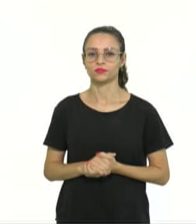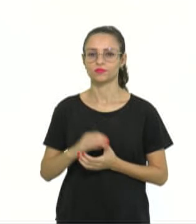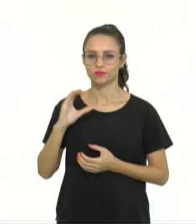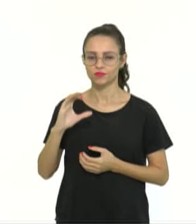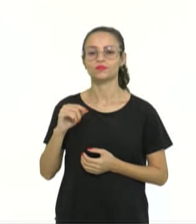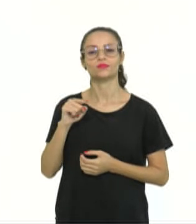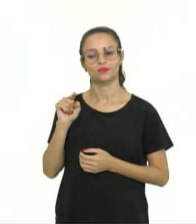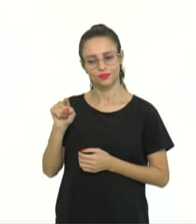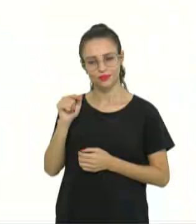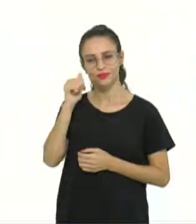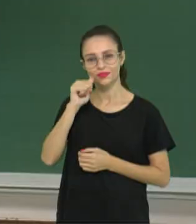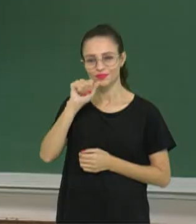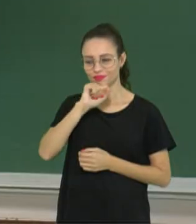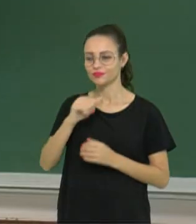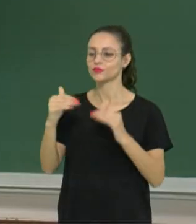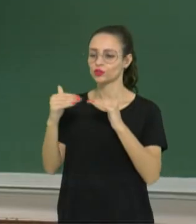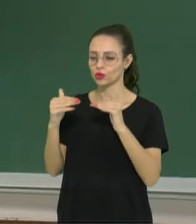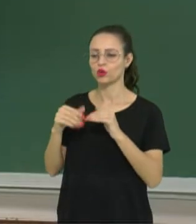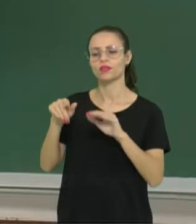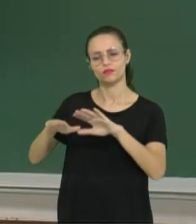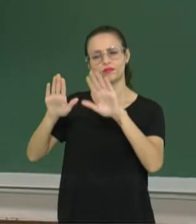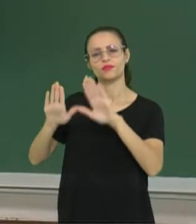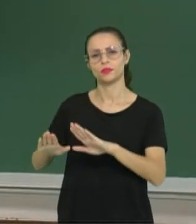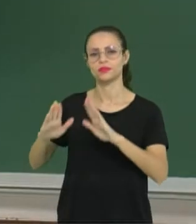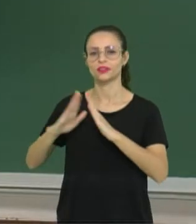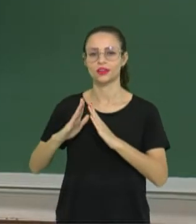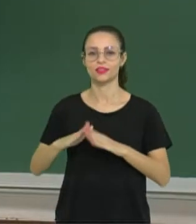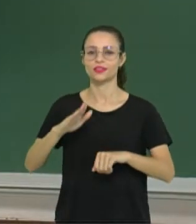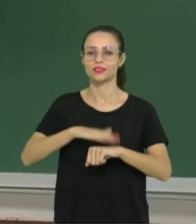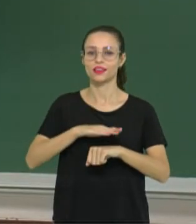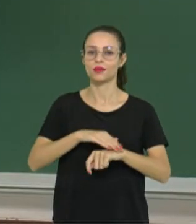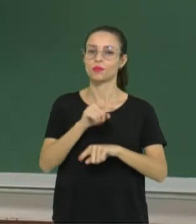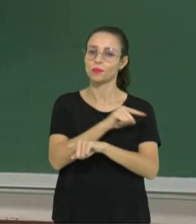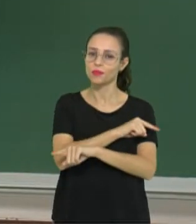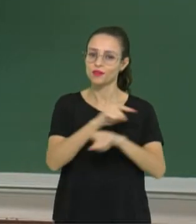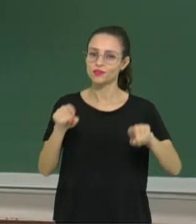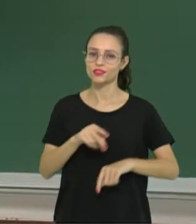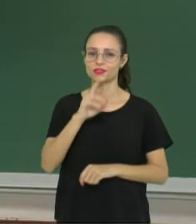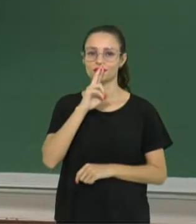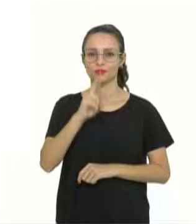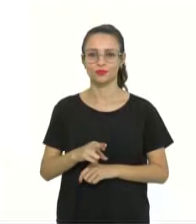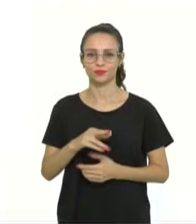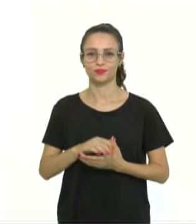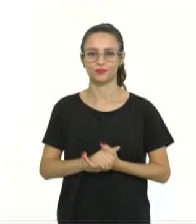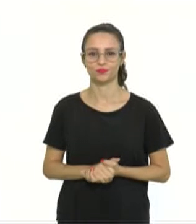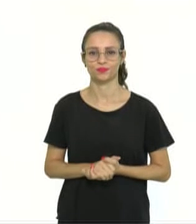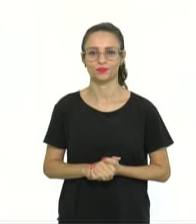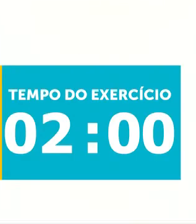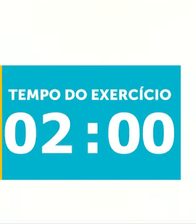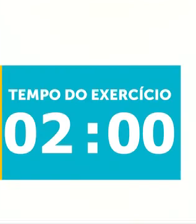Ela concorda com ele em ele permanecer em casa. Vou dar um tempinho para vocês responderem, a gente já volta.